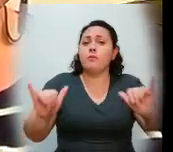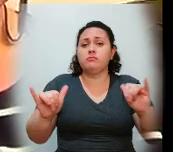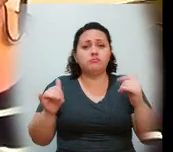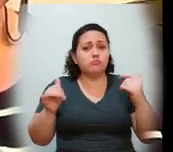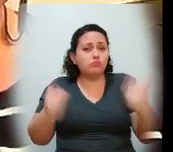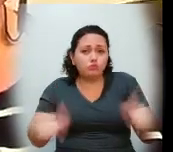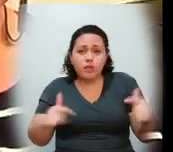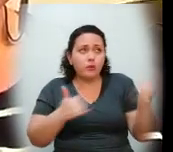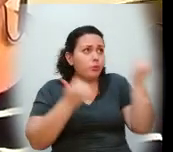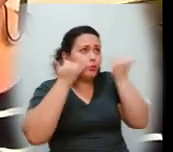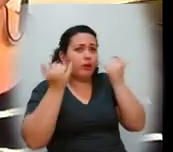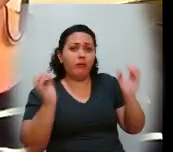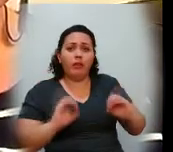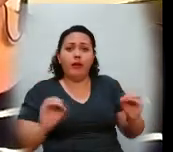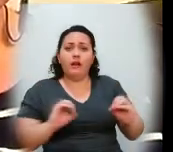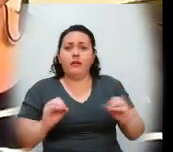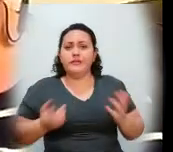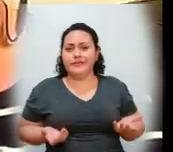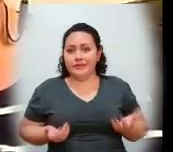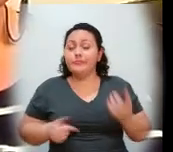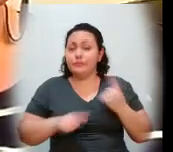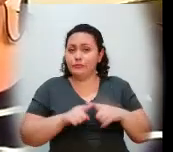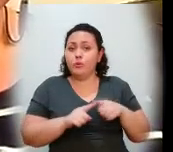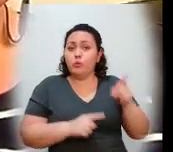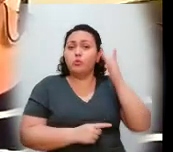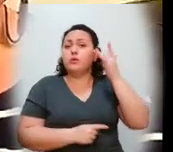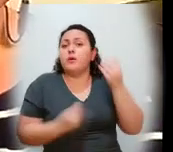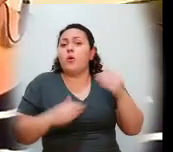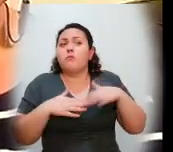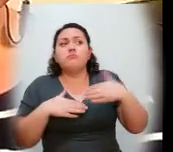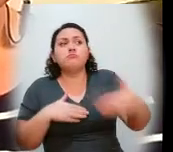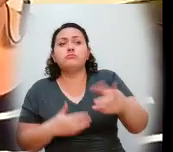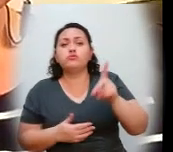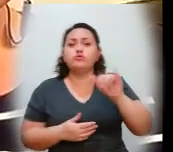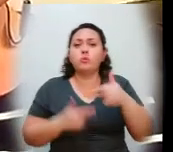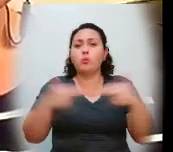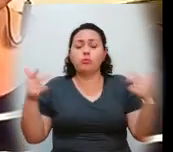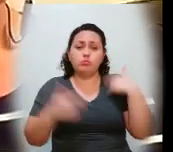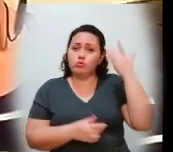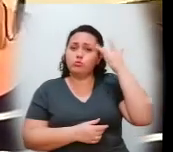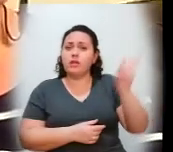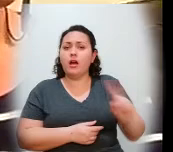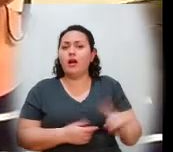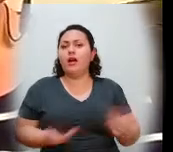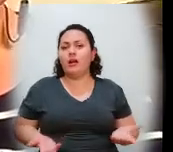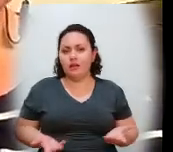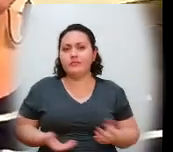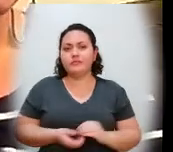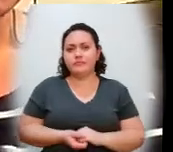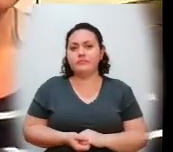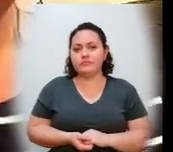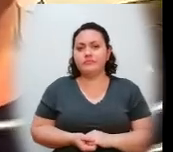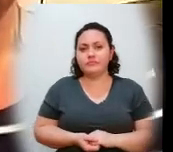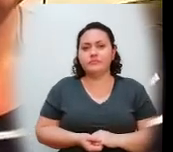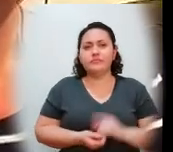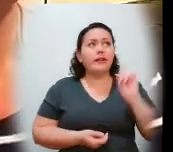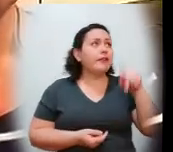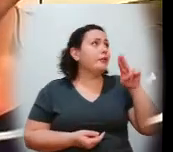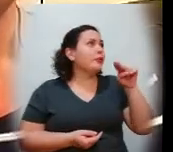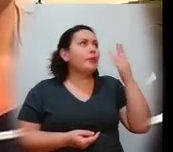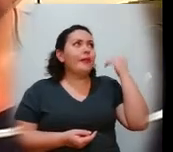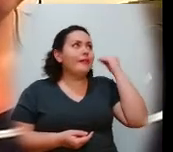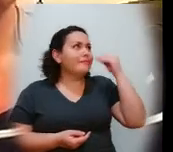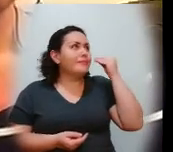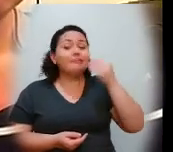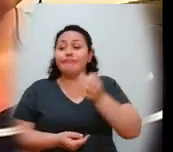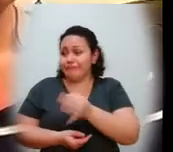retorno para ninguém, porque também elas não sabiam como ia ficar, porque É uma a situação gente muito nunca nova, tinha né, Ana? tido isso, nunca